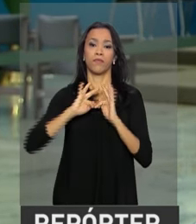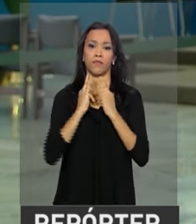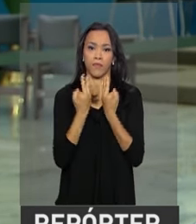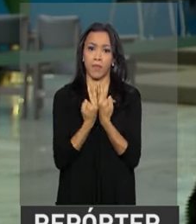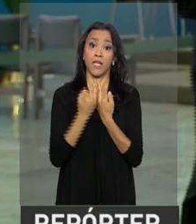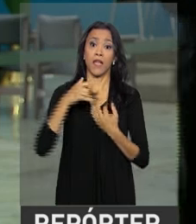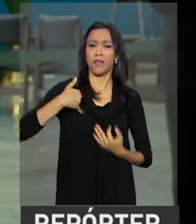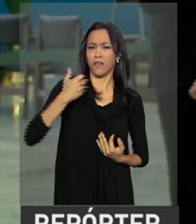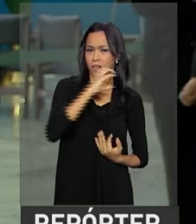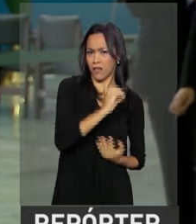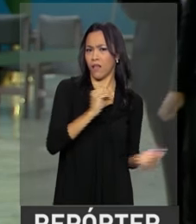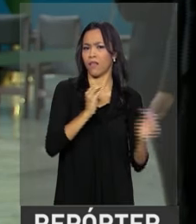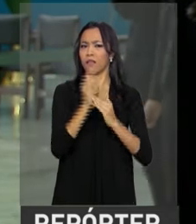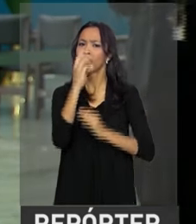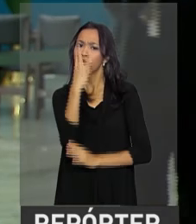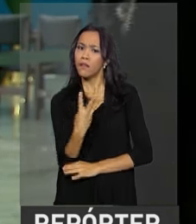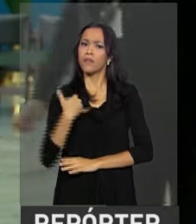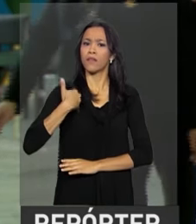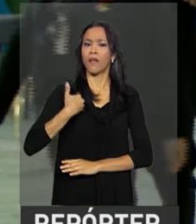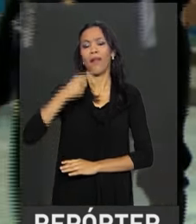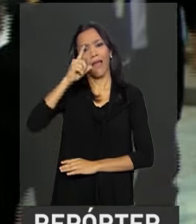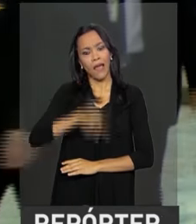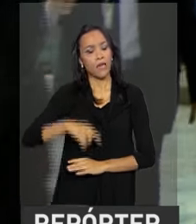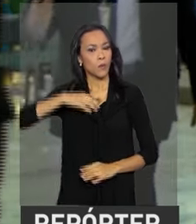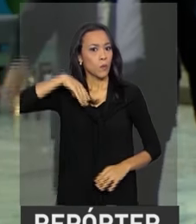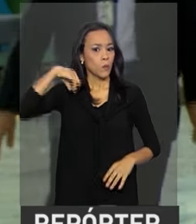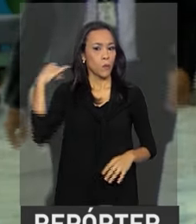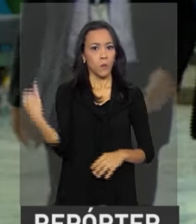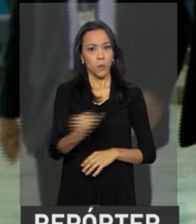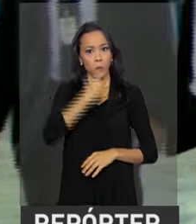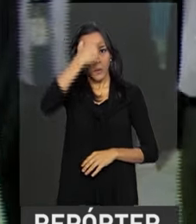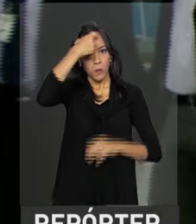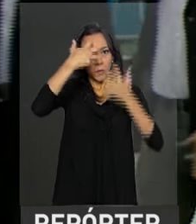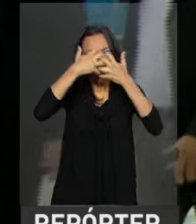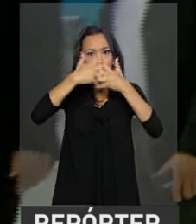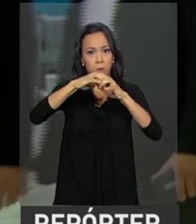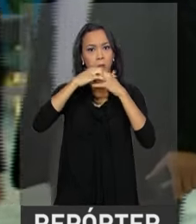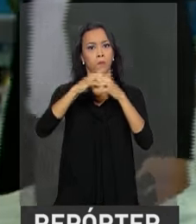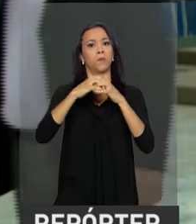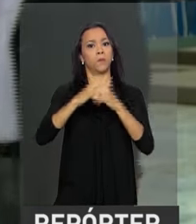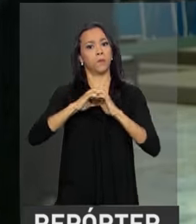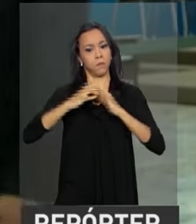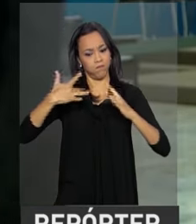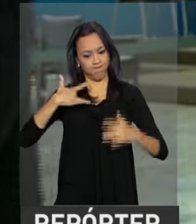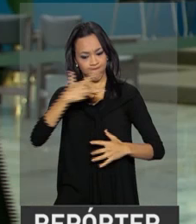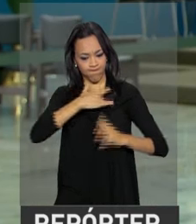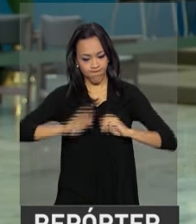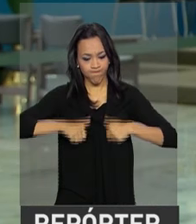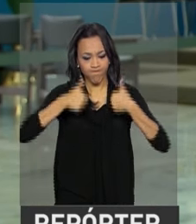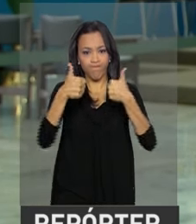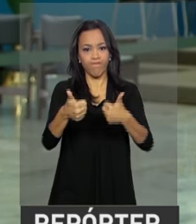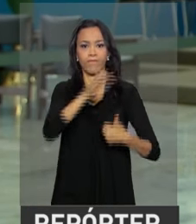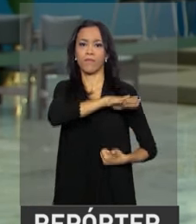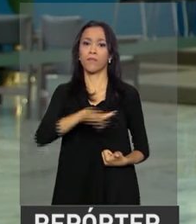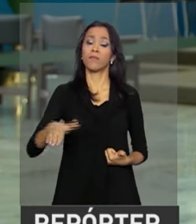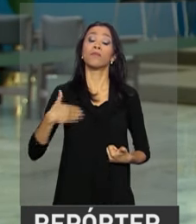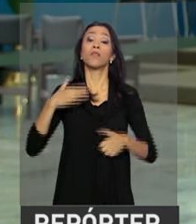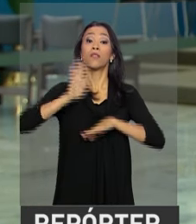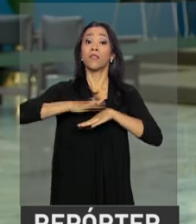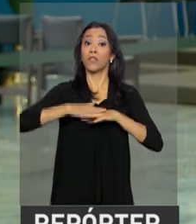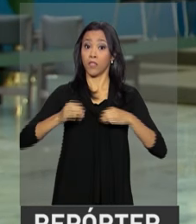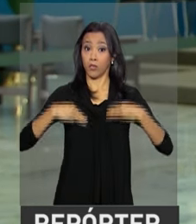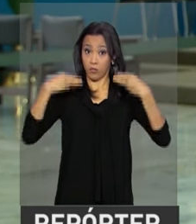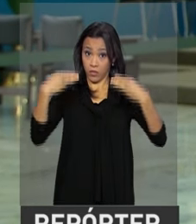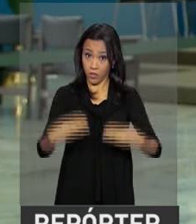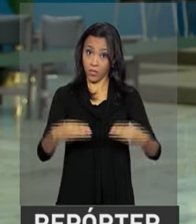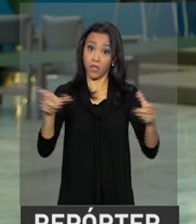fase do 0 aos 3 anos de idade é decisiva para o desenvolvimento pleno das crianças. E de acordo com o Ministério do Desenvolvimento Social